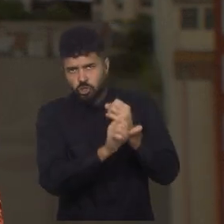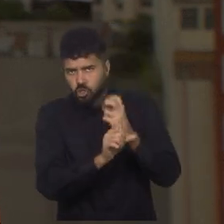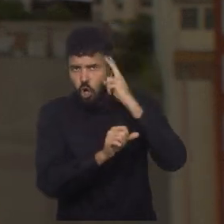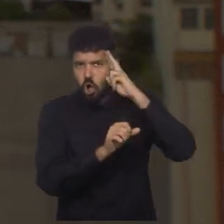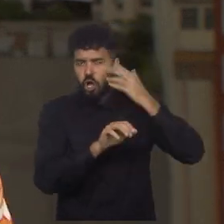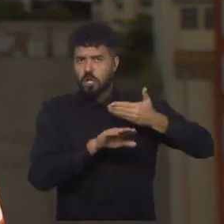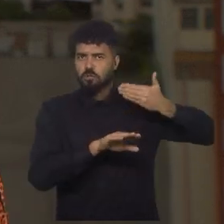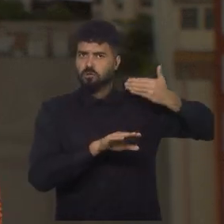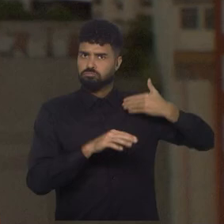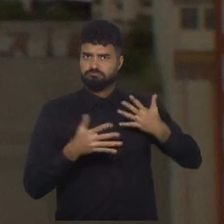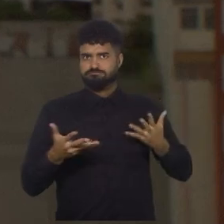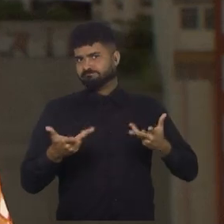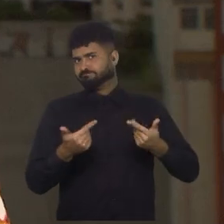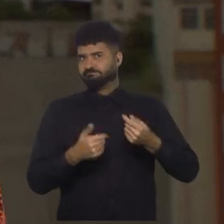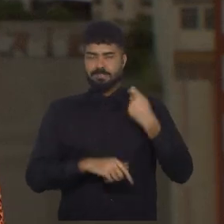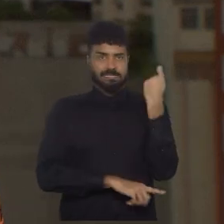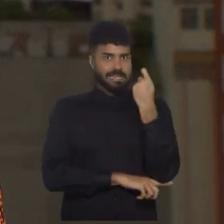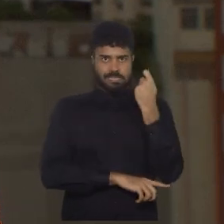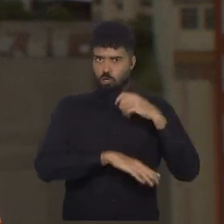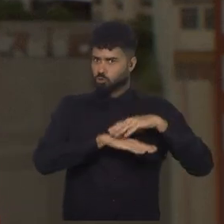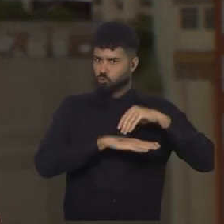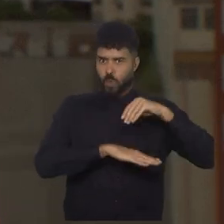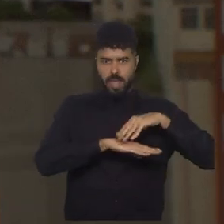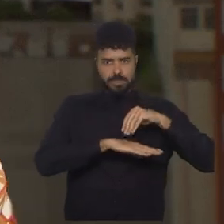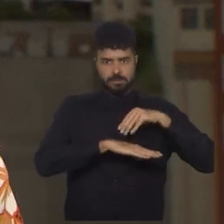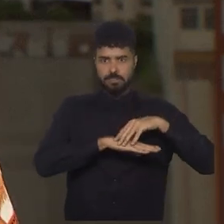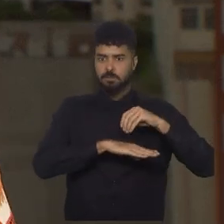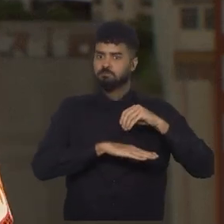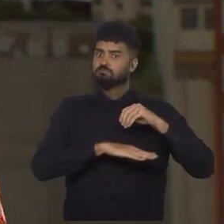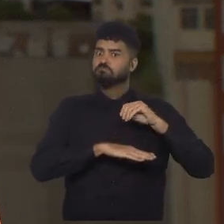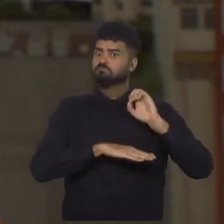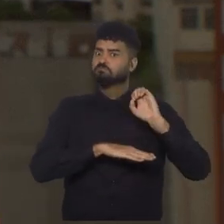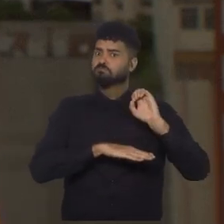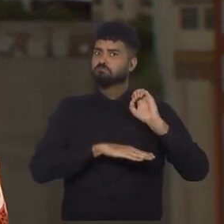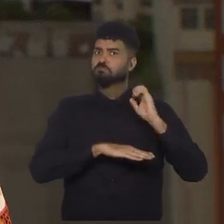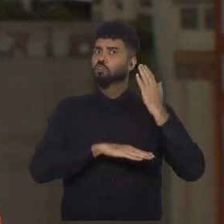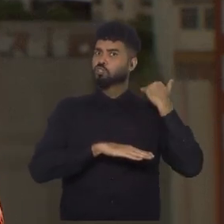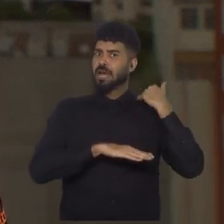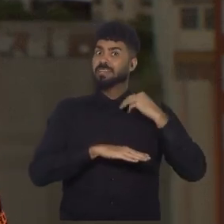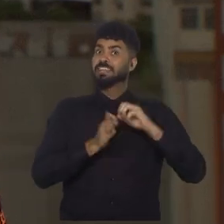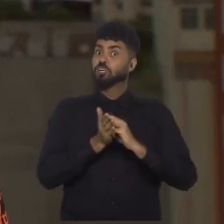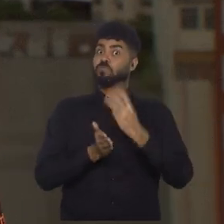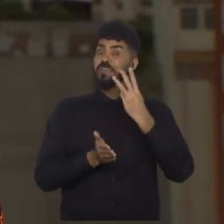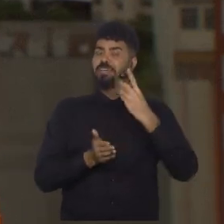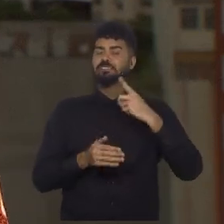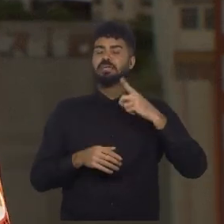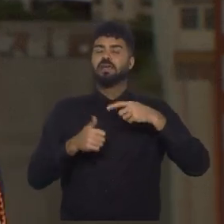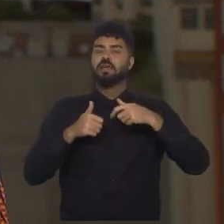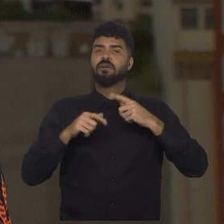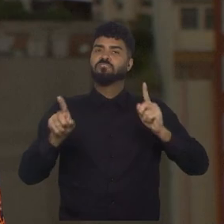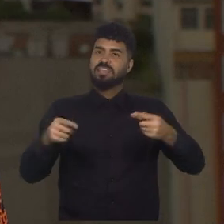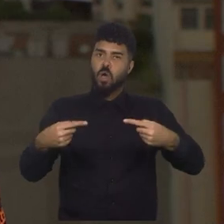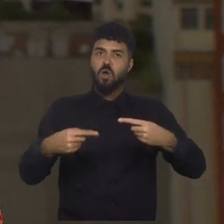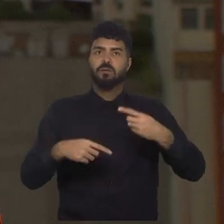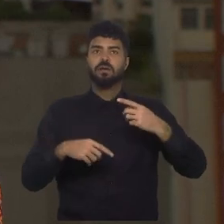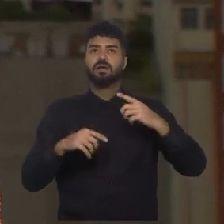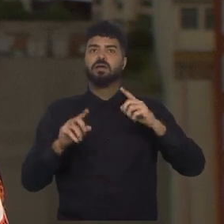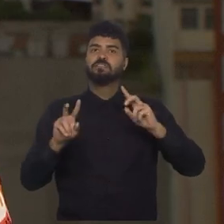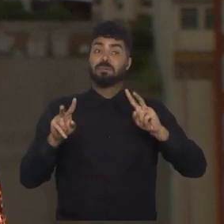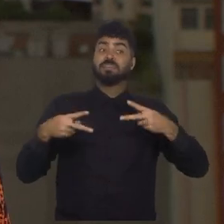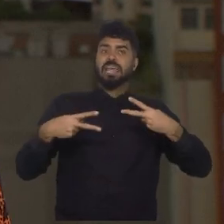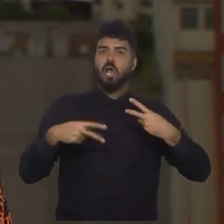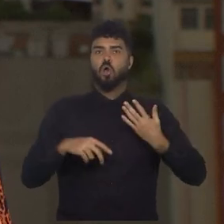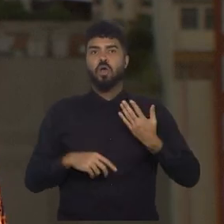seleções. A Suécia é uma seleção que já foi ali terceiro lugar por 3 vezes, foi vice-campeã já. Então,